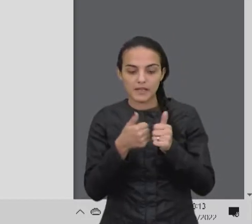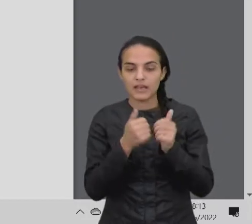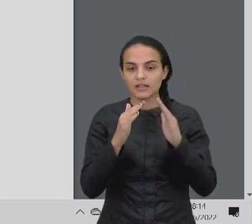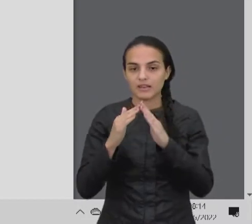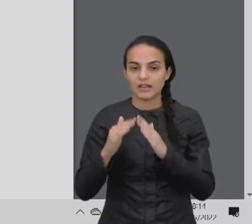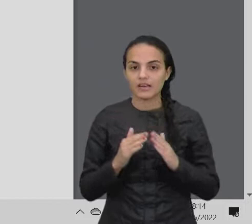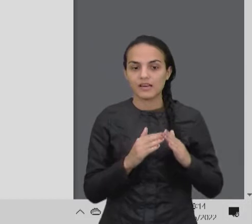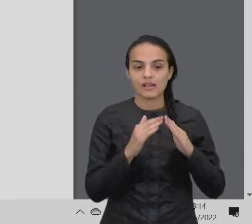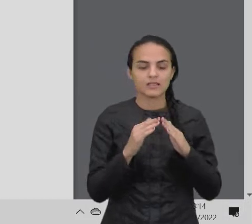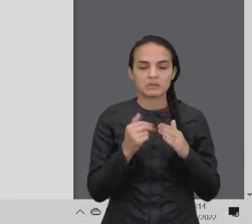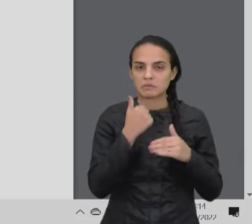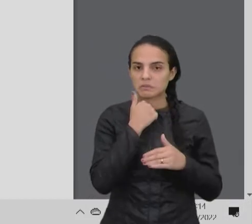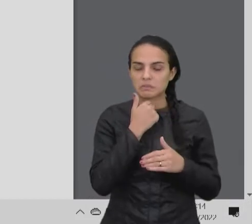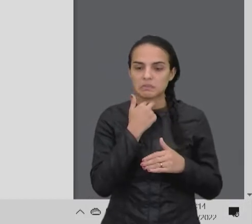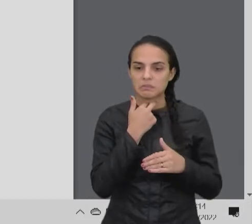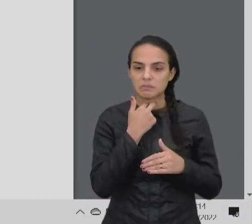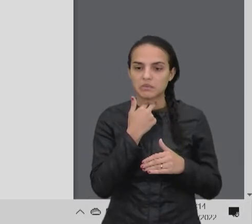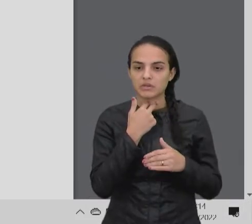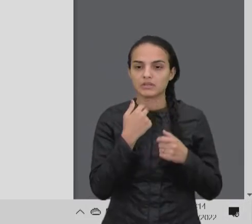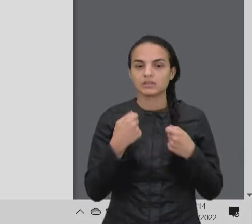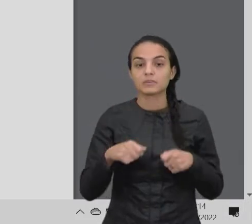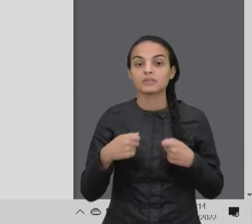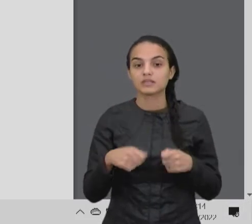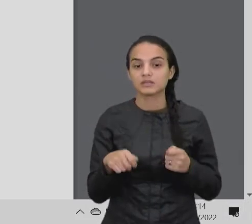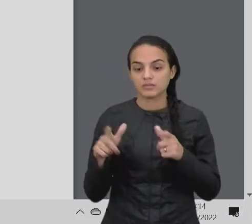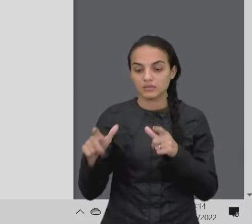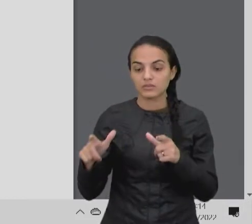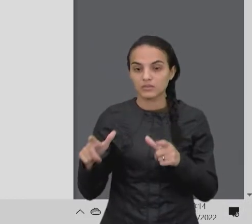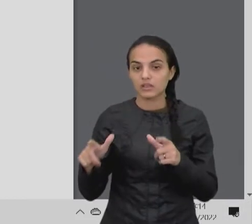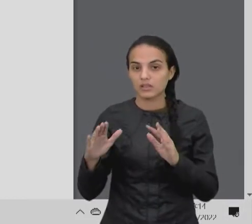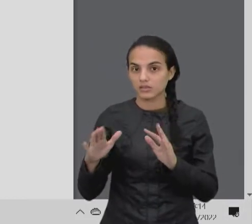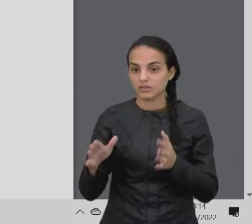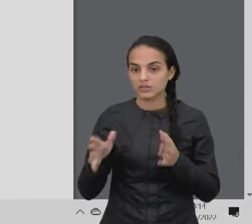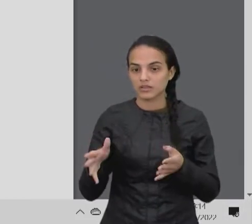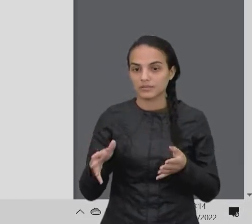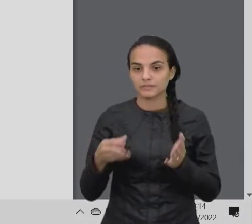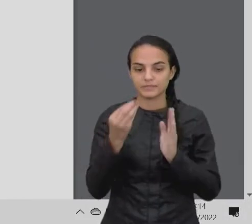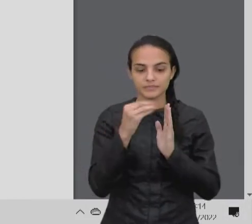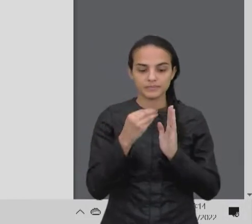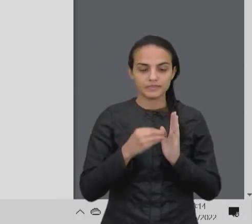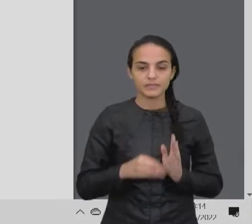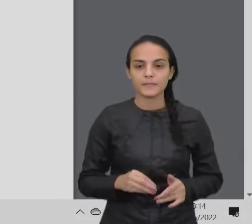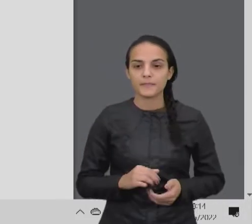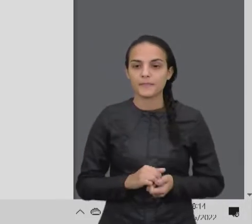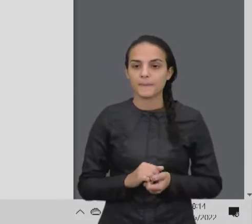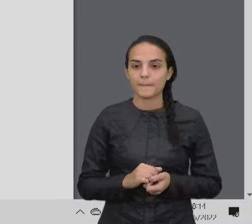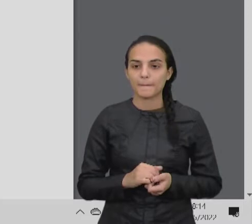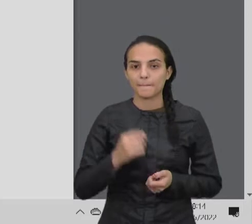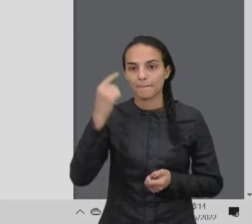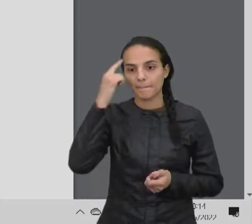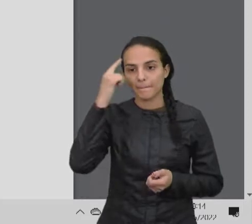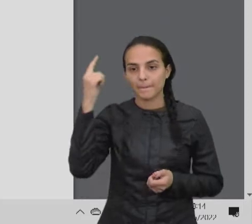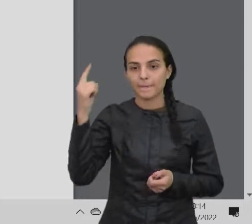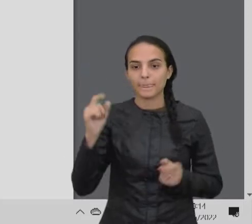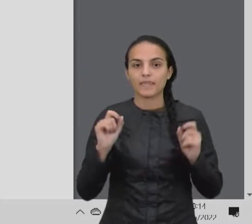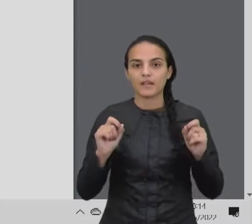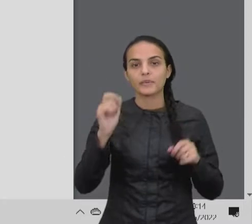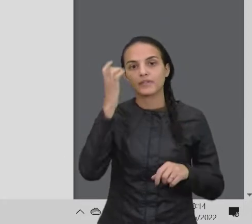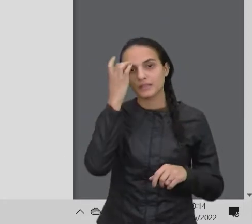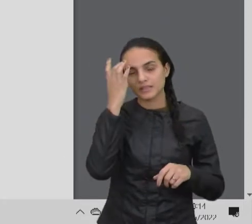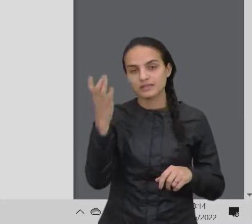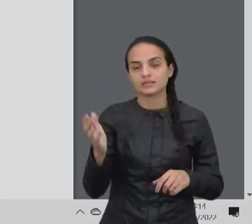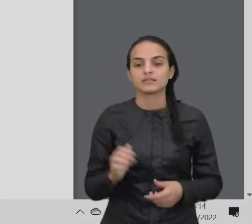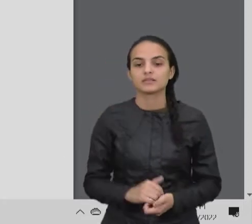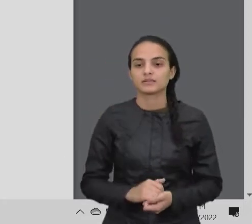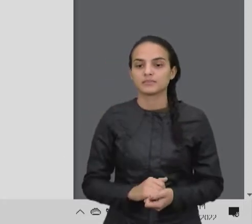ficar num espaço já delimitado e pensado para facilitar